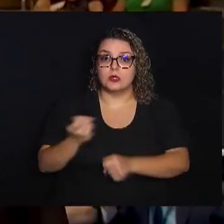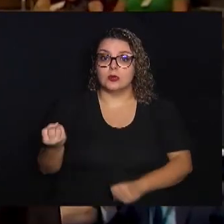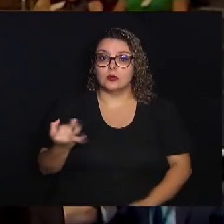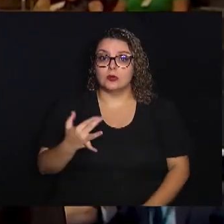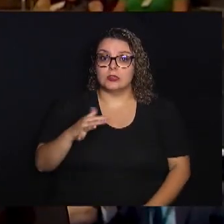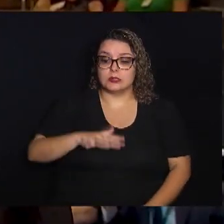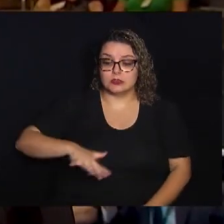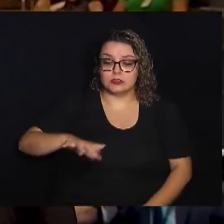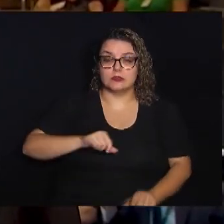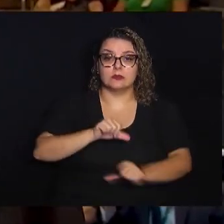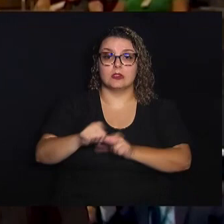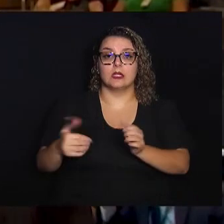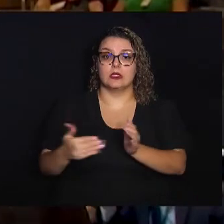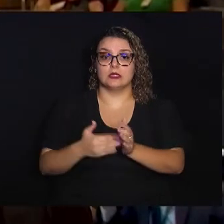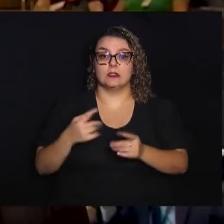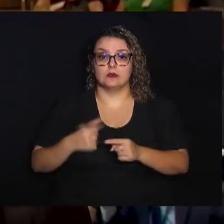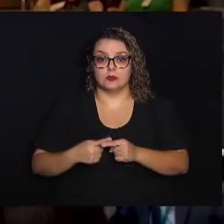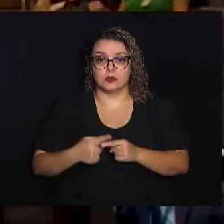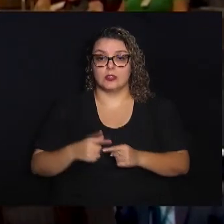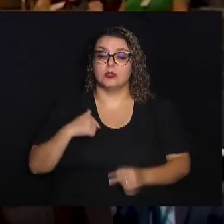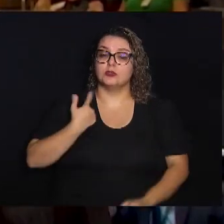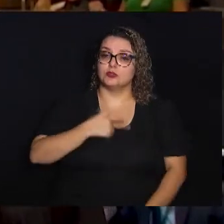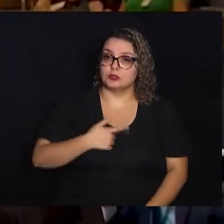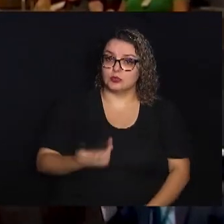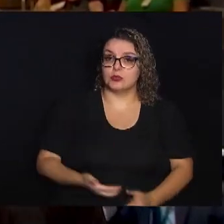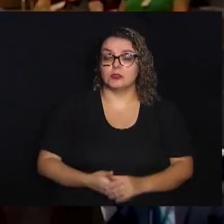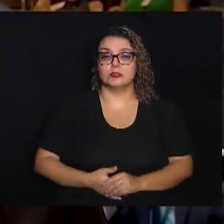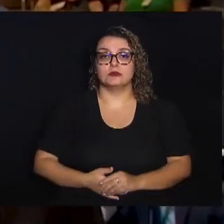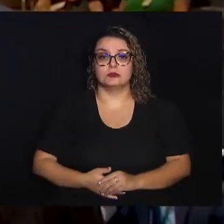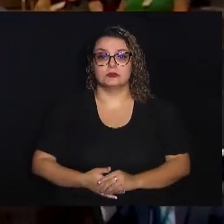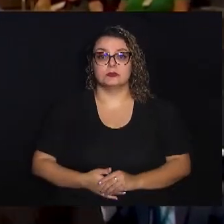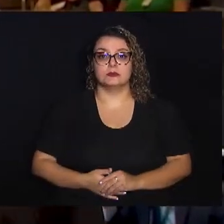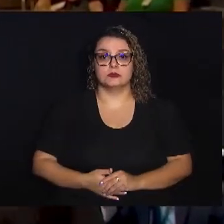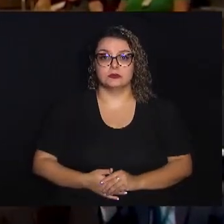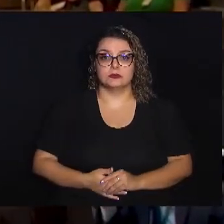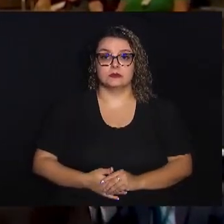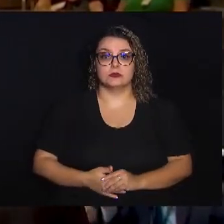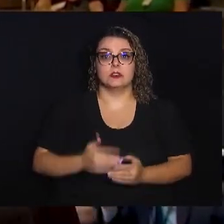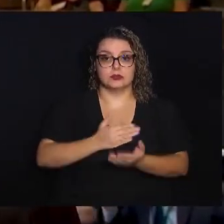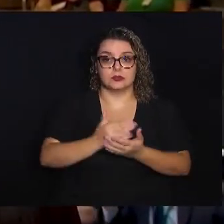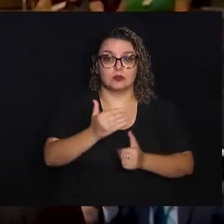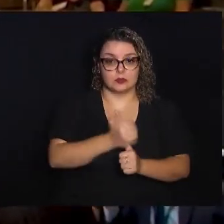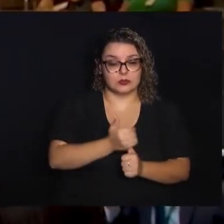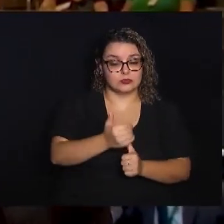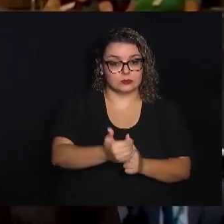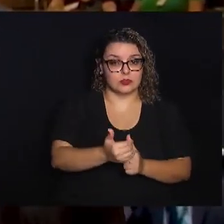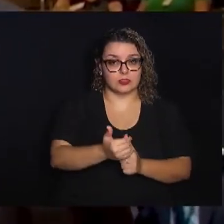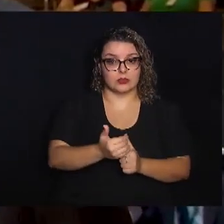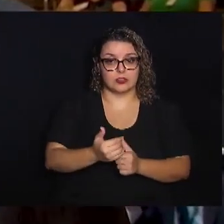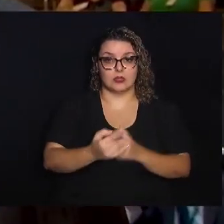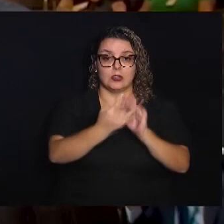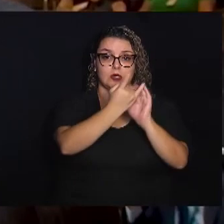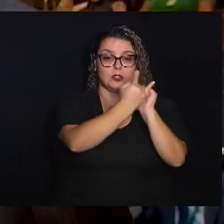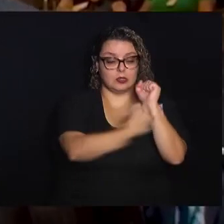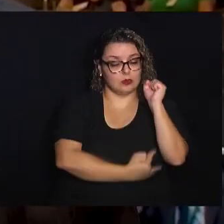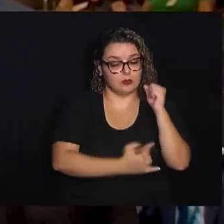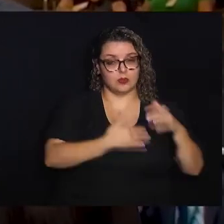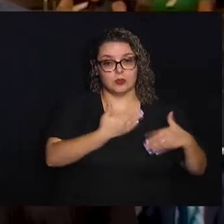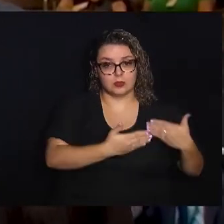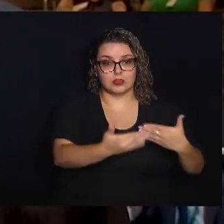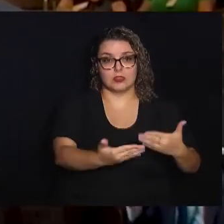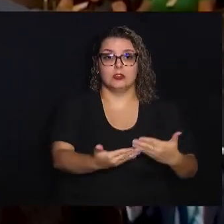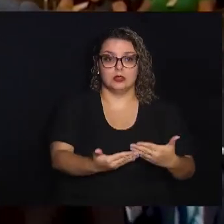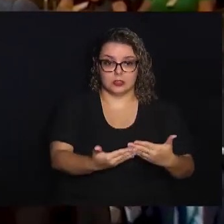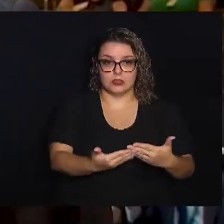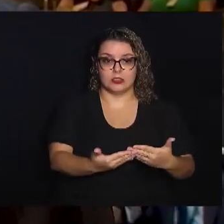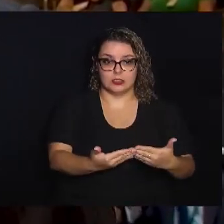Até porque nós combatemos muito fortemente, desde o início do mandato, a burocracia de se aprovar